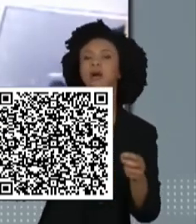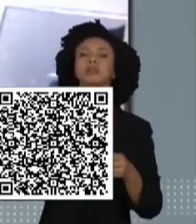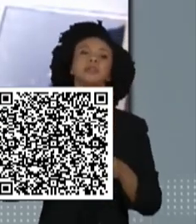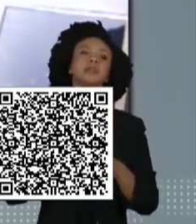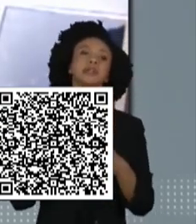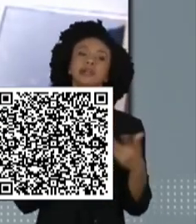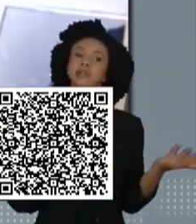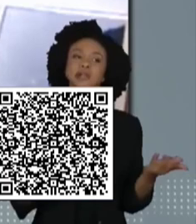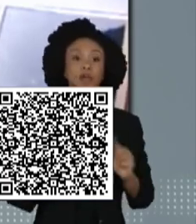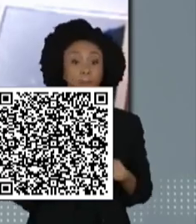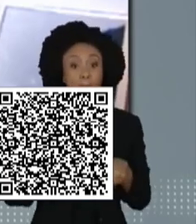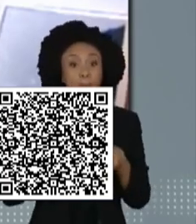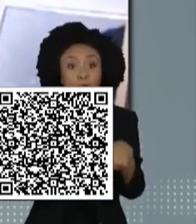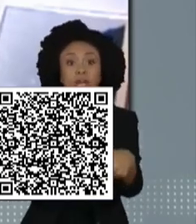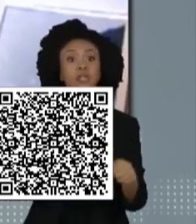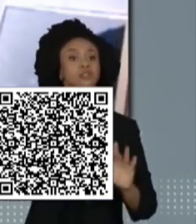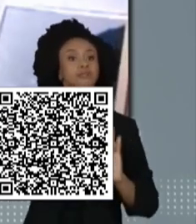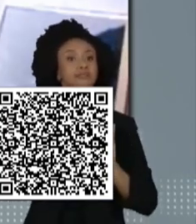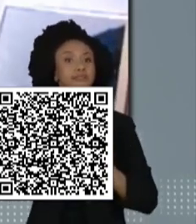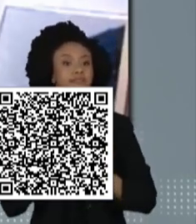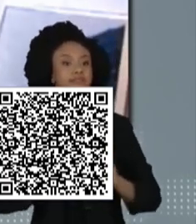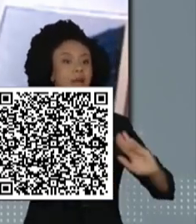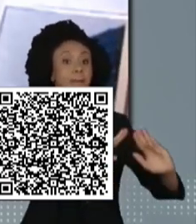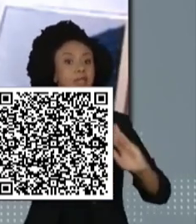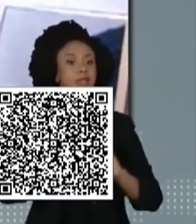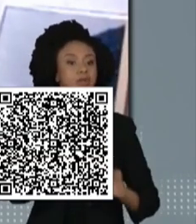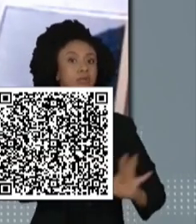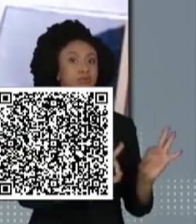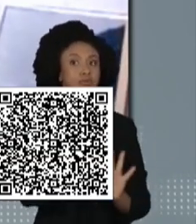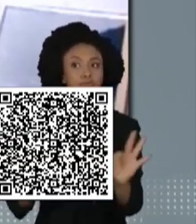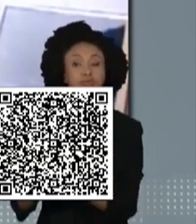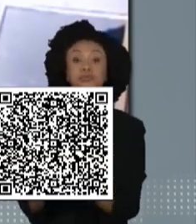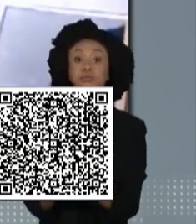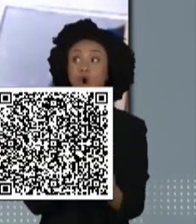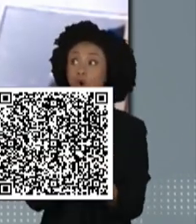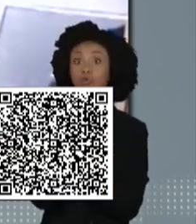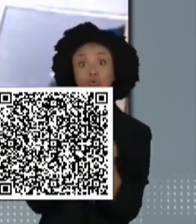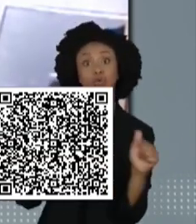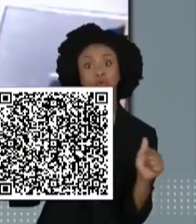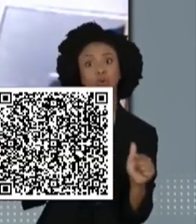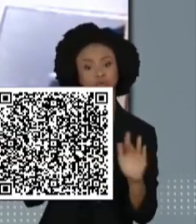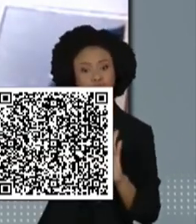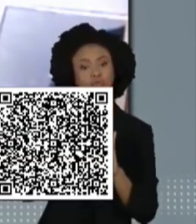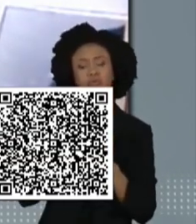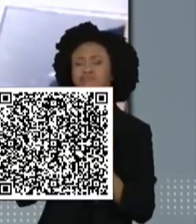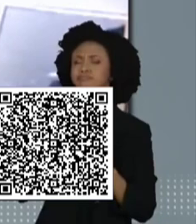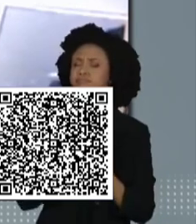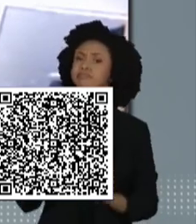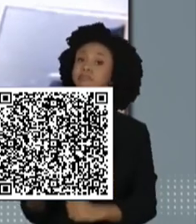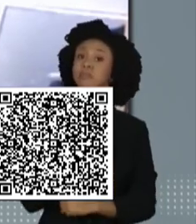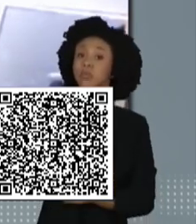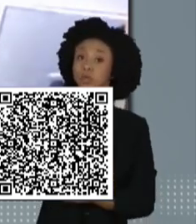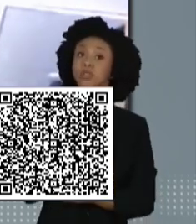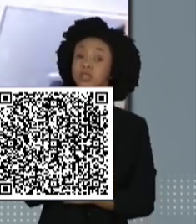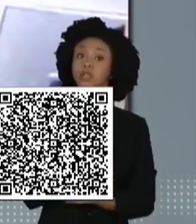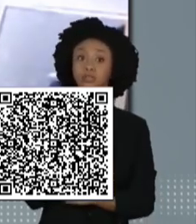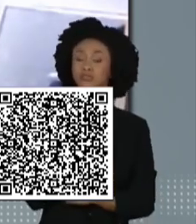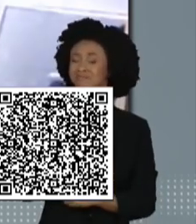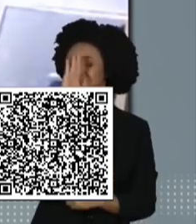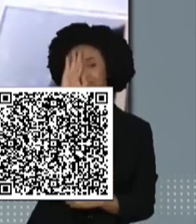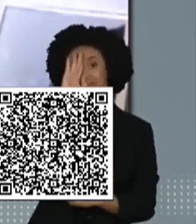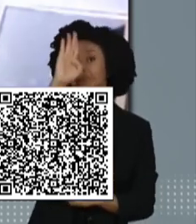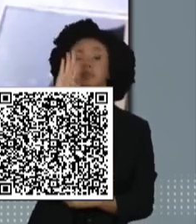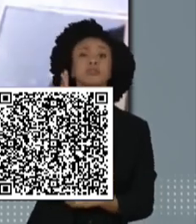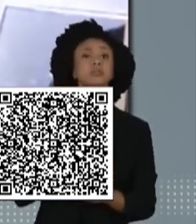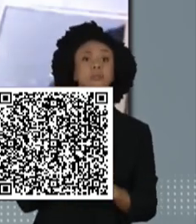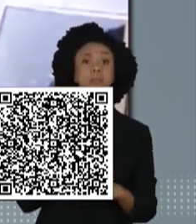básico, políticas de habitação, entre outras ações, elas são fundamentais, elas são essenciais,